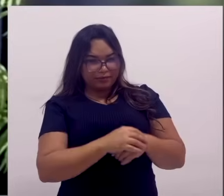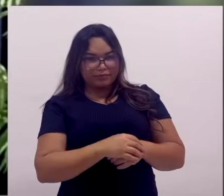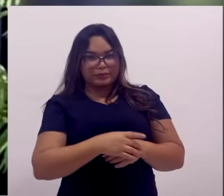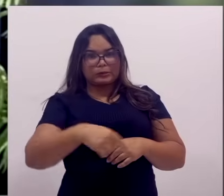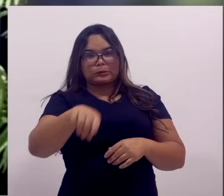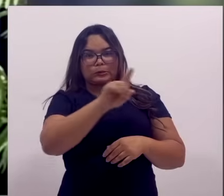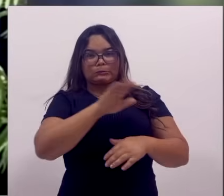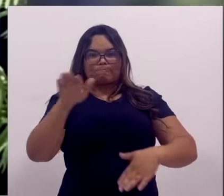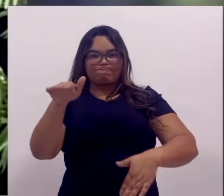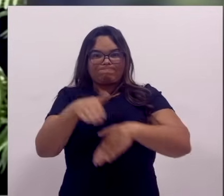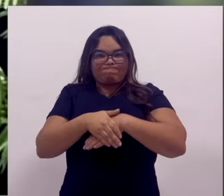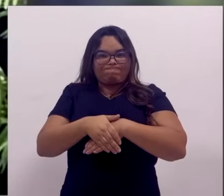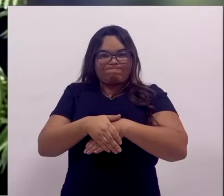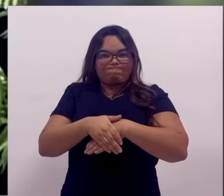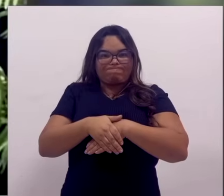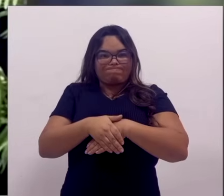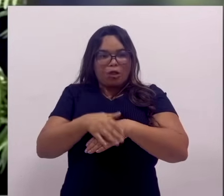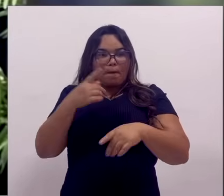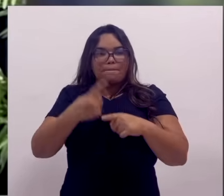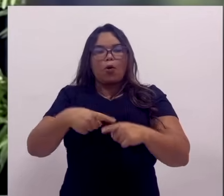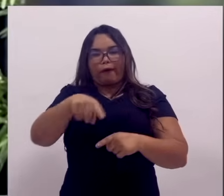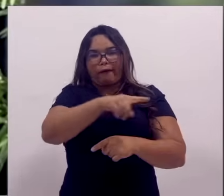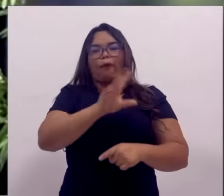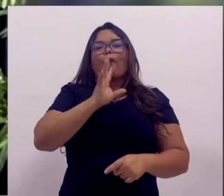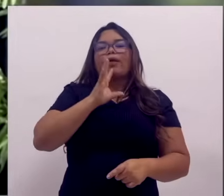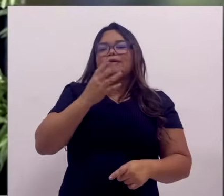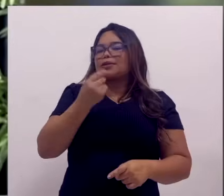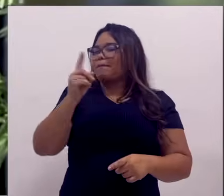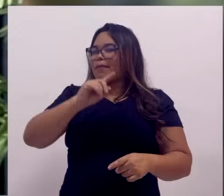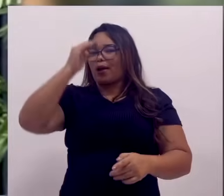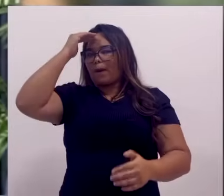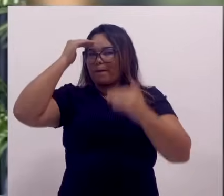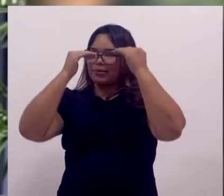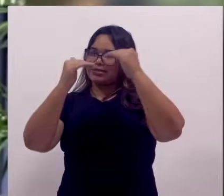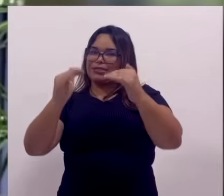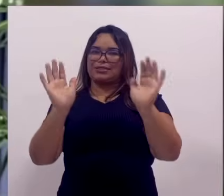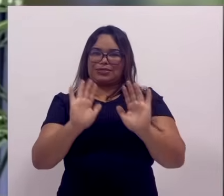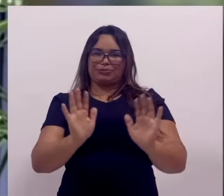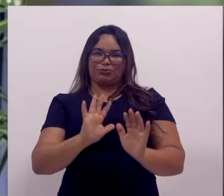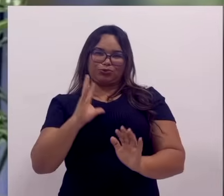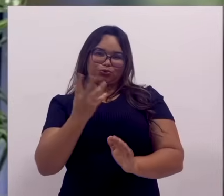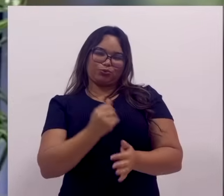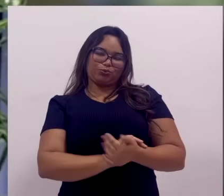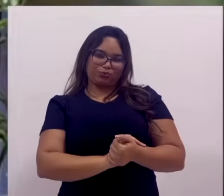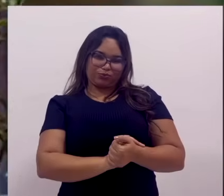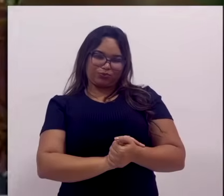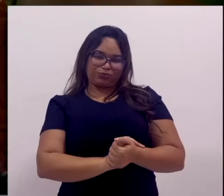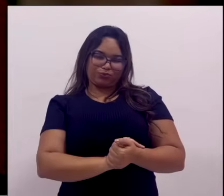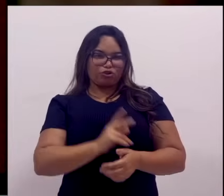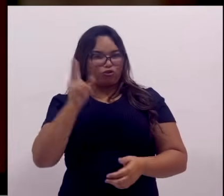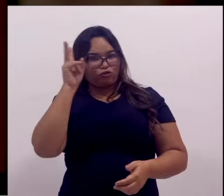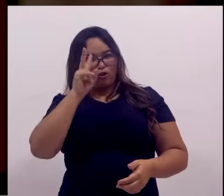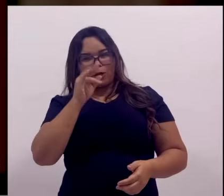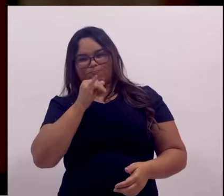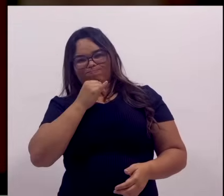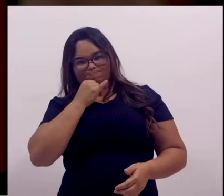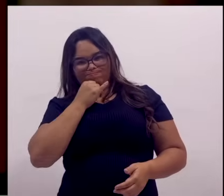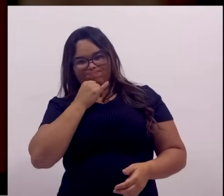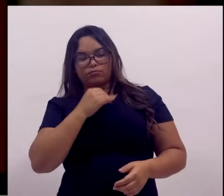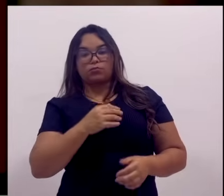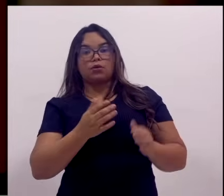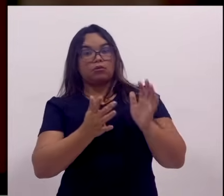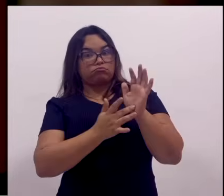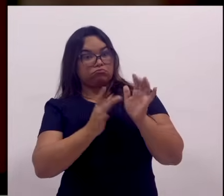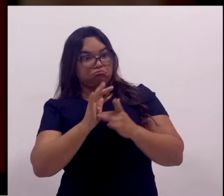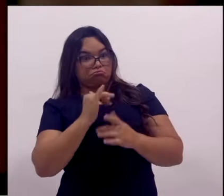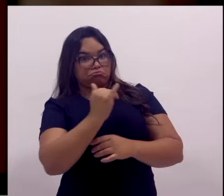E a reforma perdeu porque não era perfeita diante de Deus. Uma história triste. Lembra-te, pois, do que tem